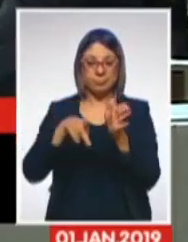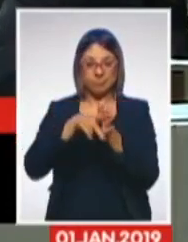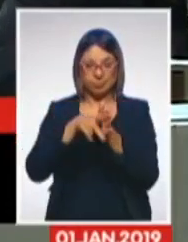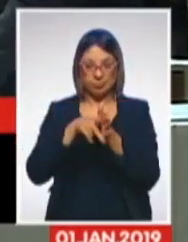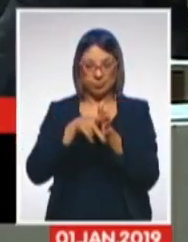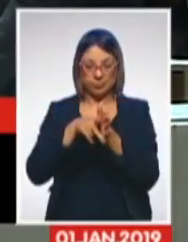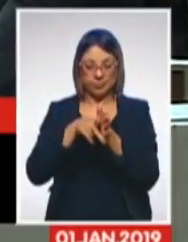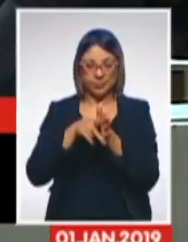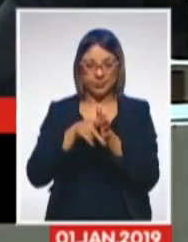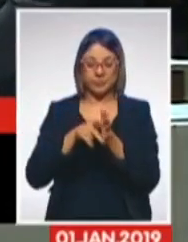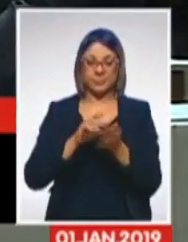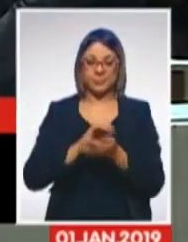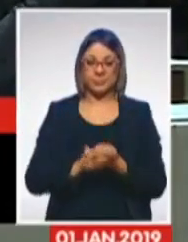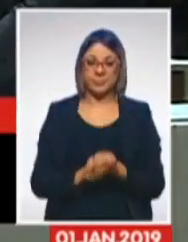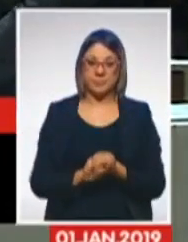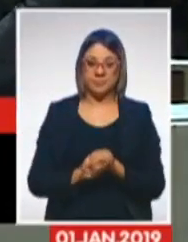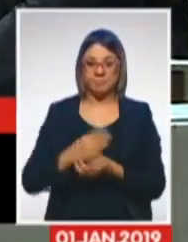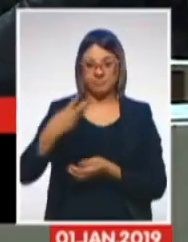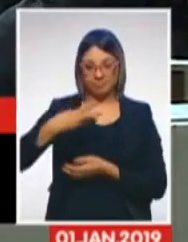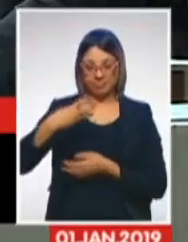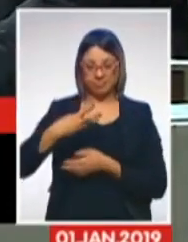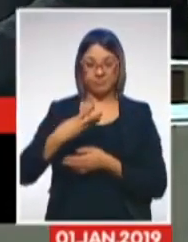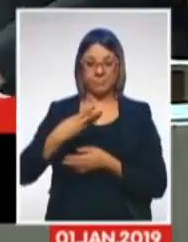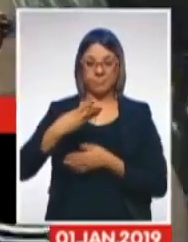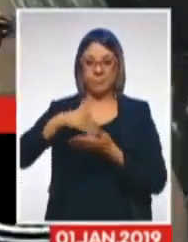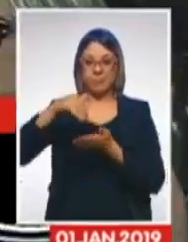terceiro secretário da Assembleia Legislativa de Minas Gerais.